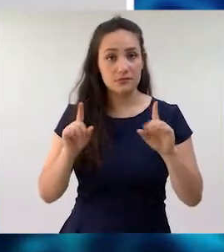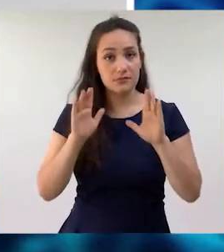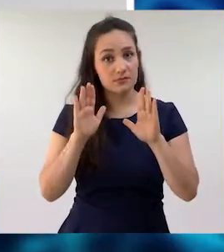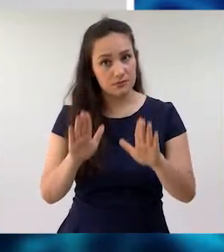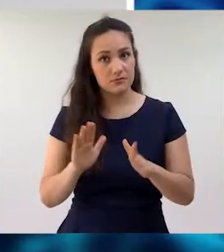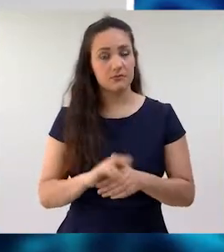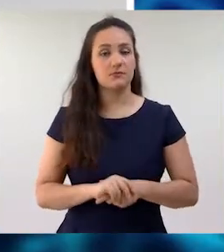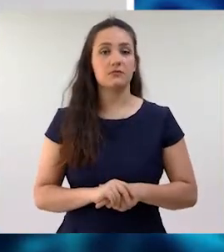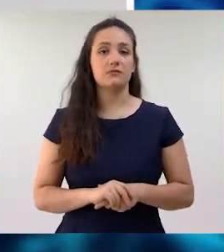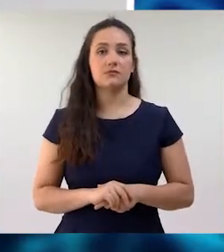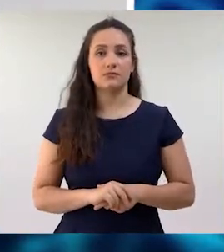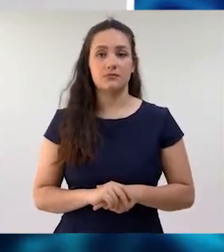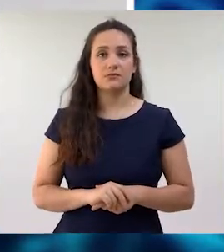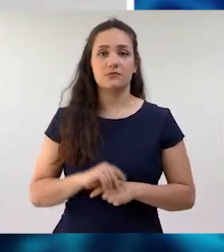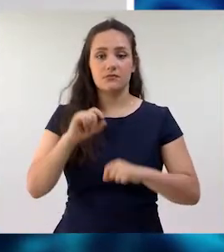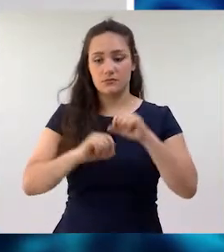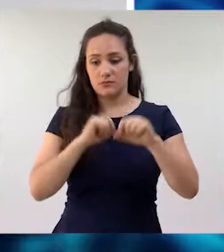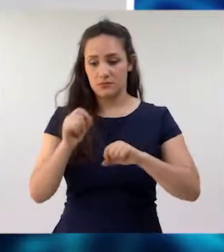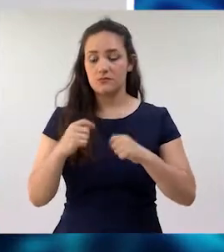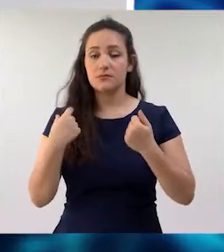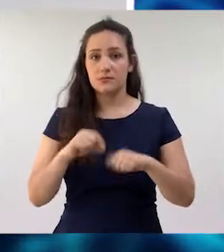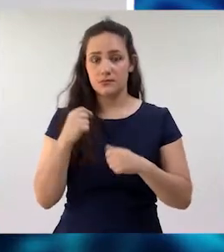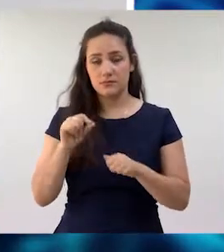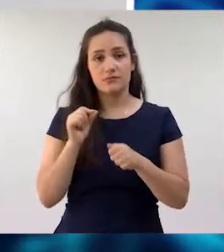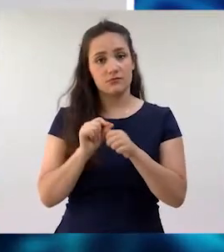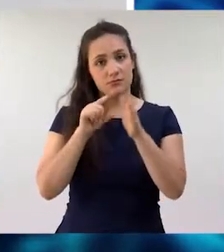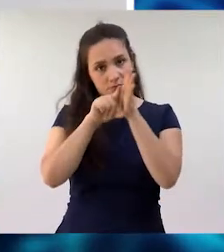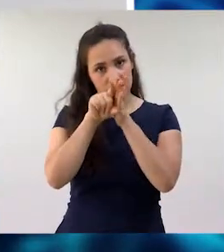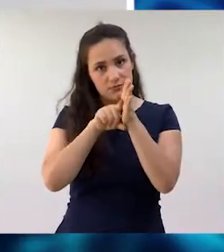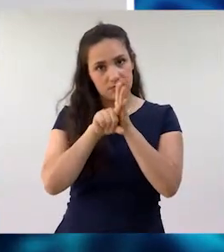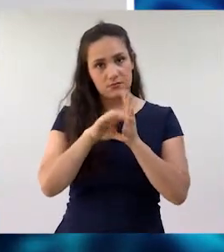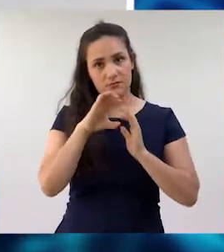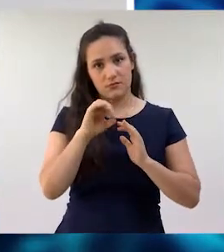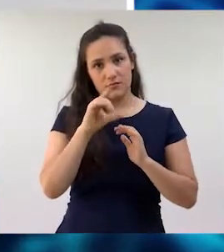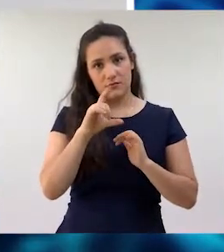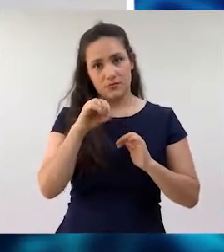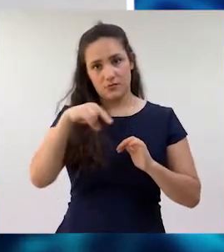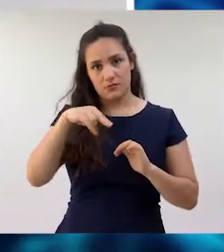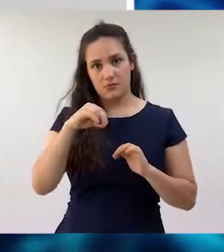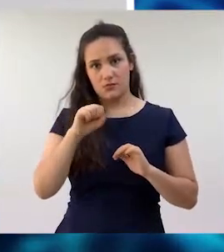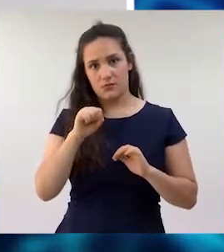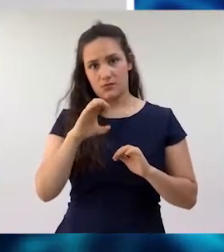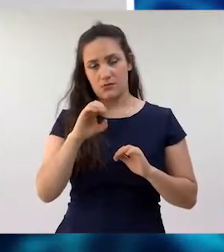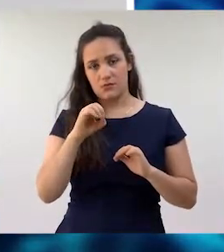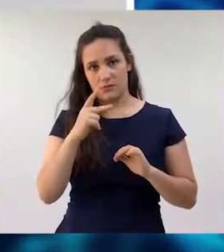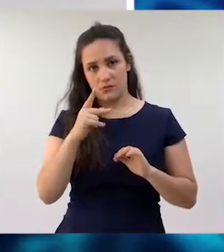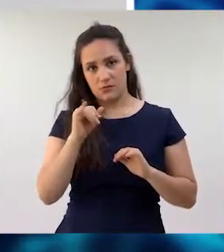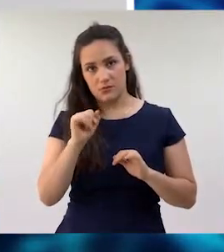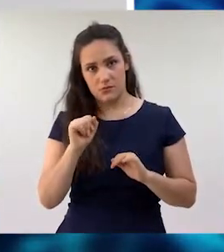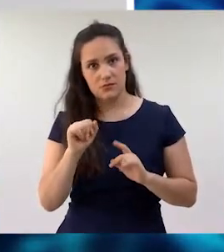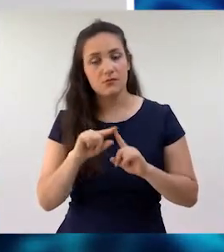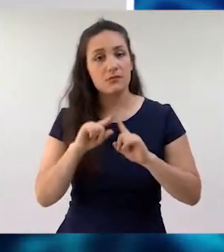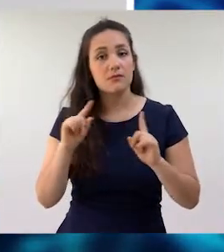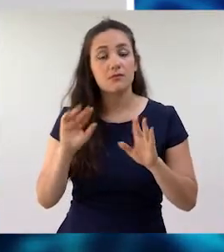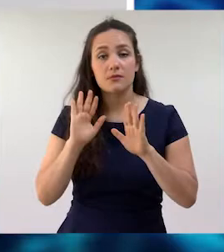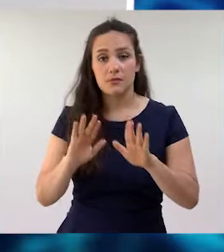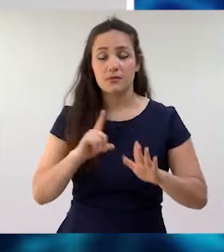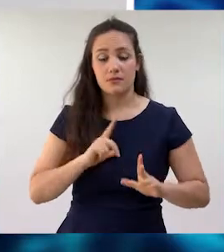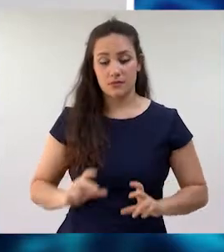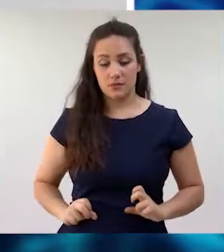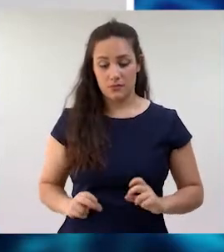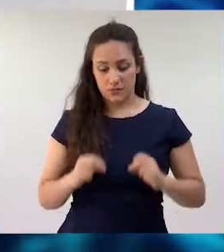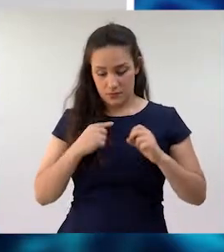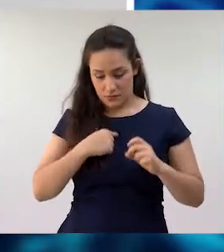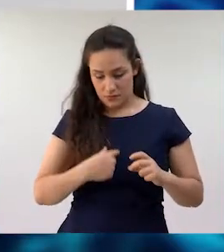entra na parte mais final do intestino grosso, não avalia todo o intestino grosso. Aí foi se vendo que a incidência de